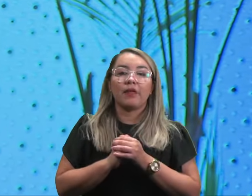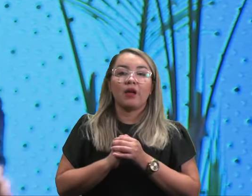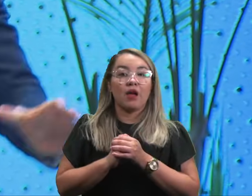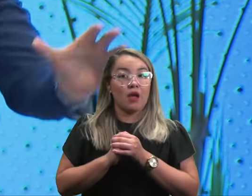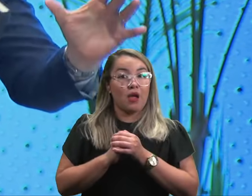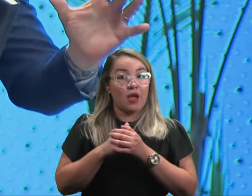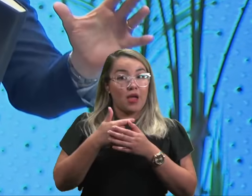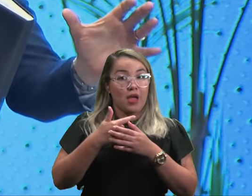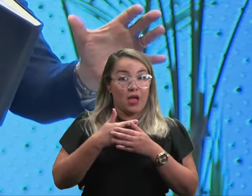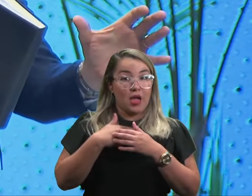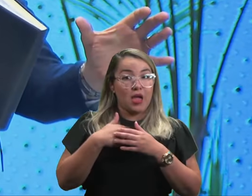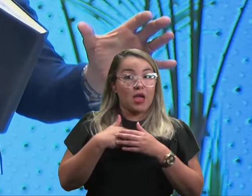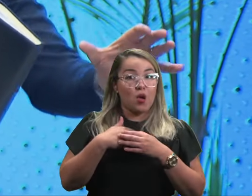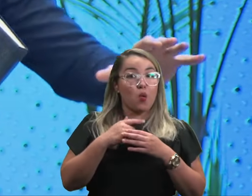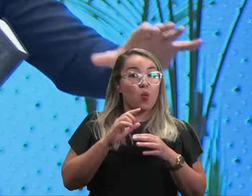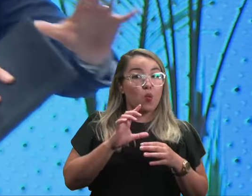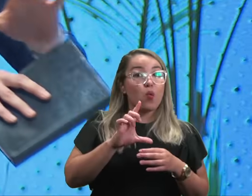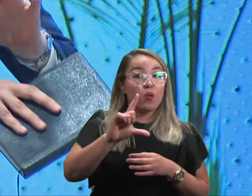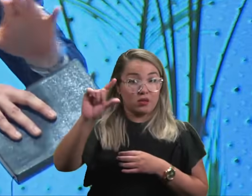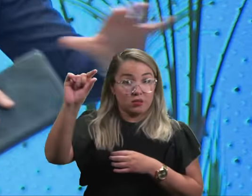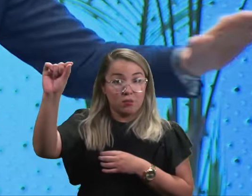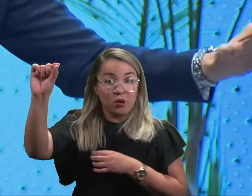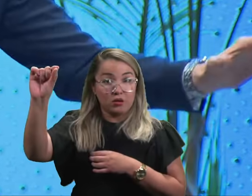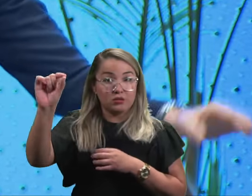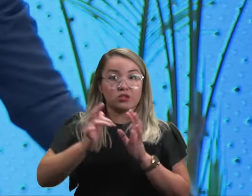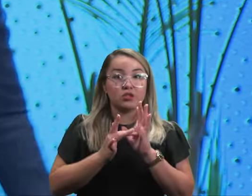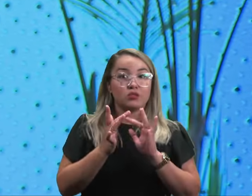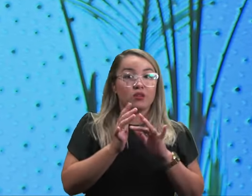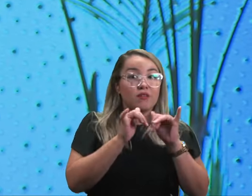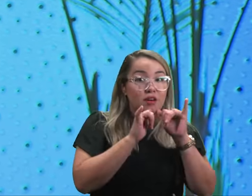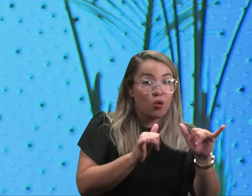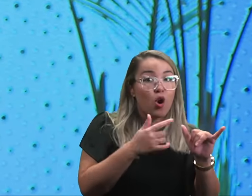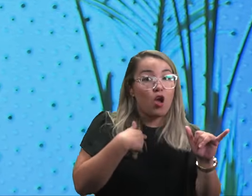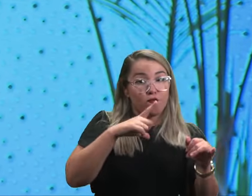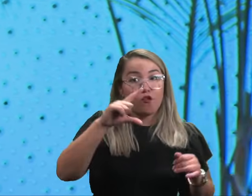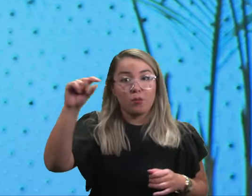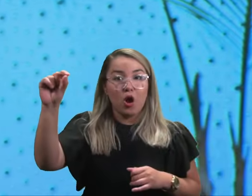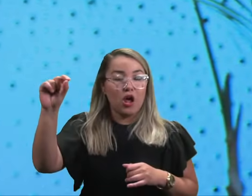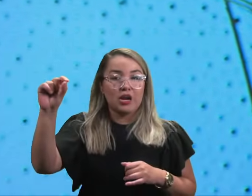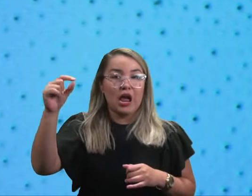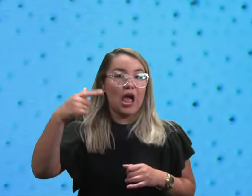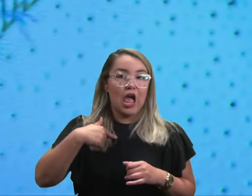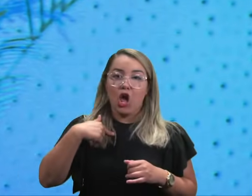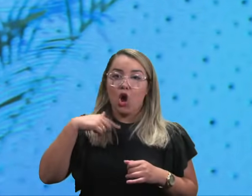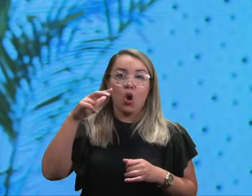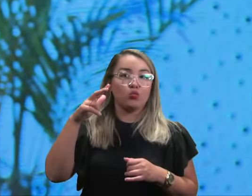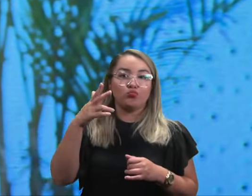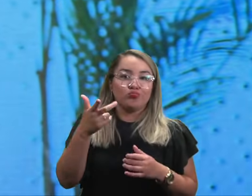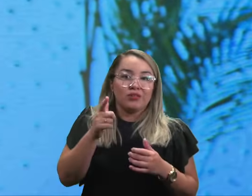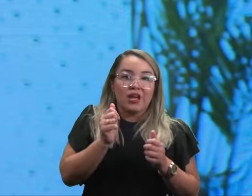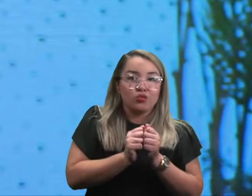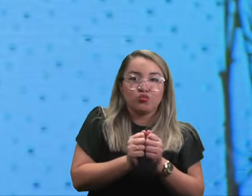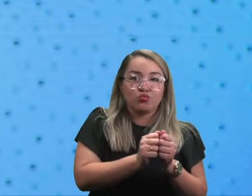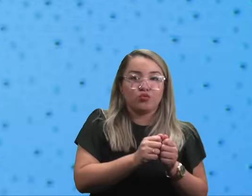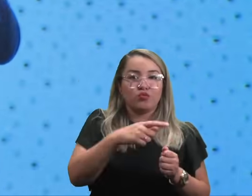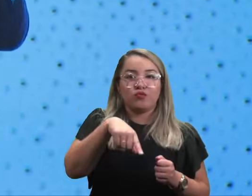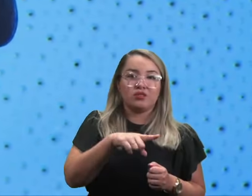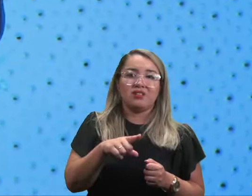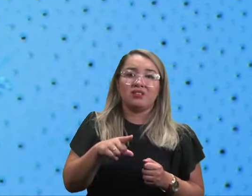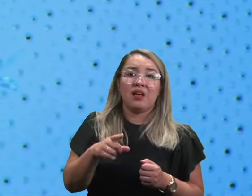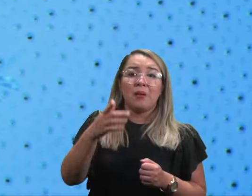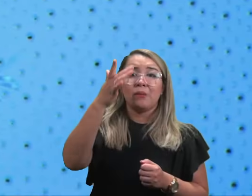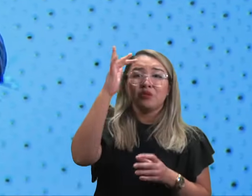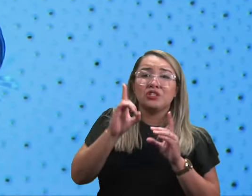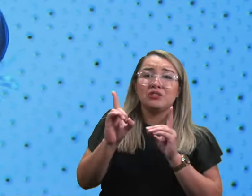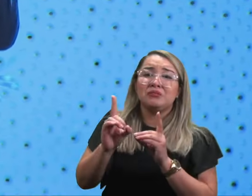Eu estou deixando vocês, ok? Não vou mais estar com vocês. Coração partido, triste. Senhor, quem